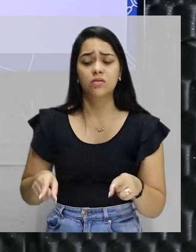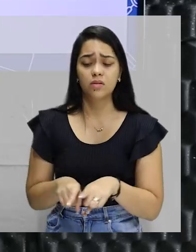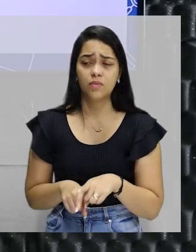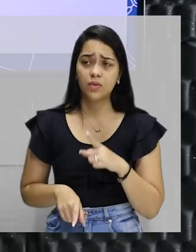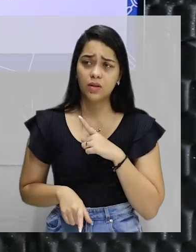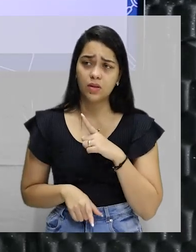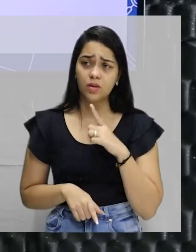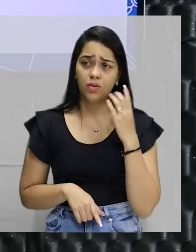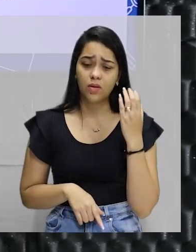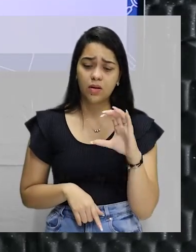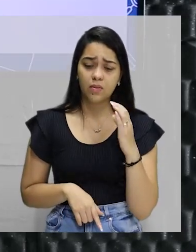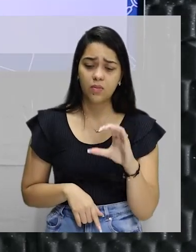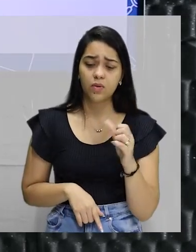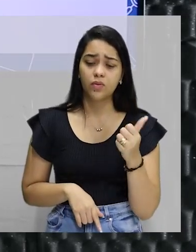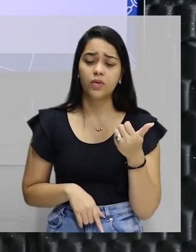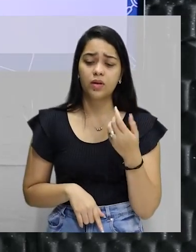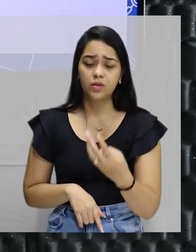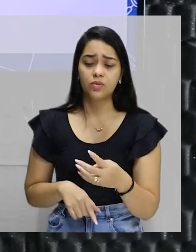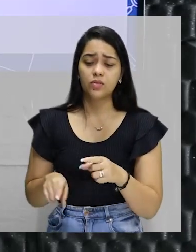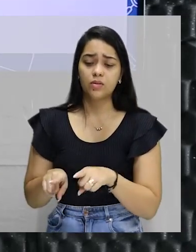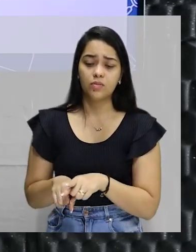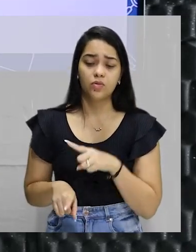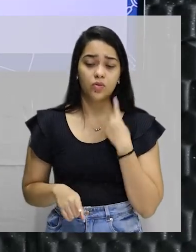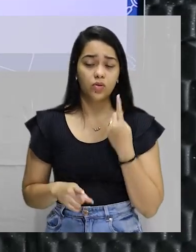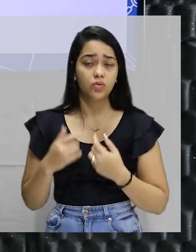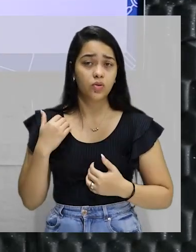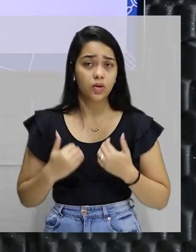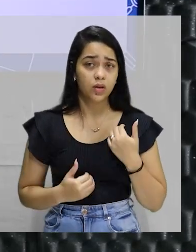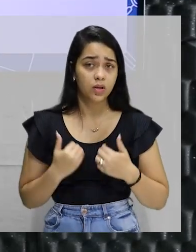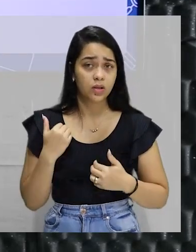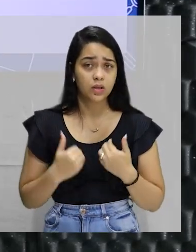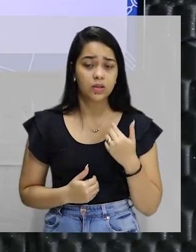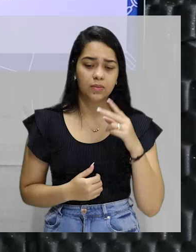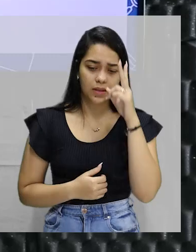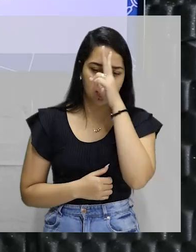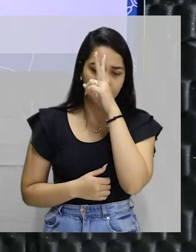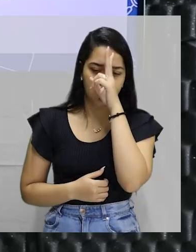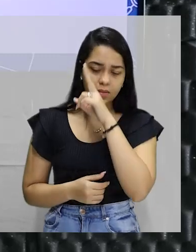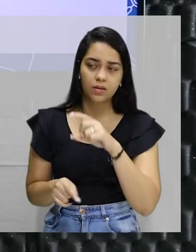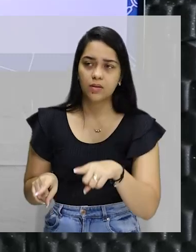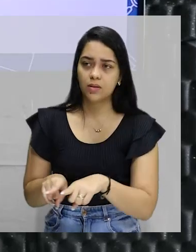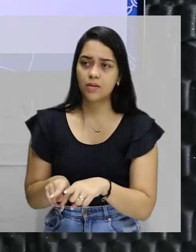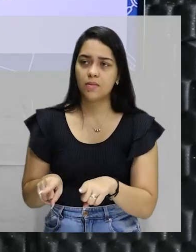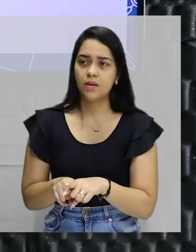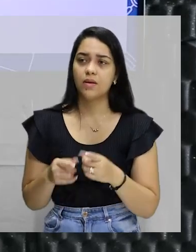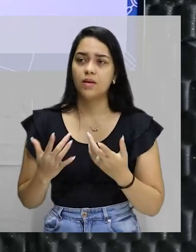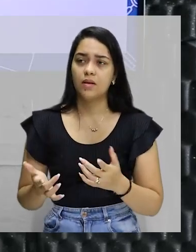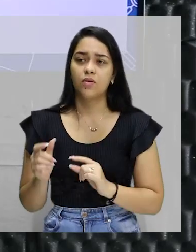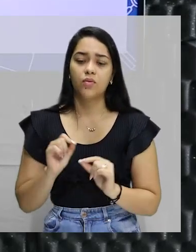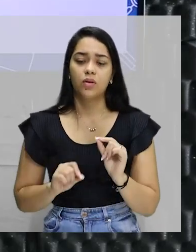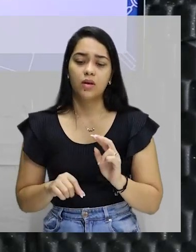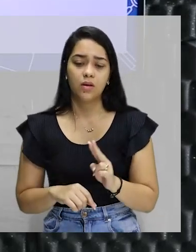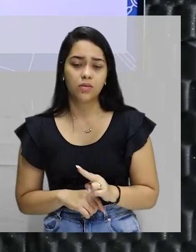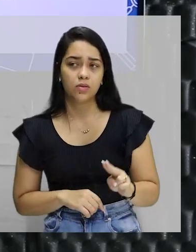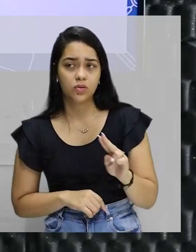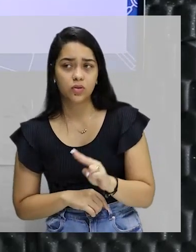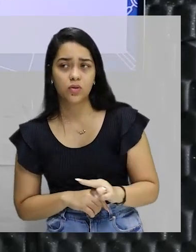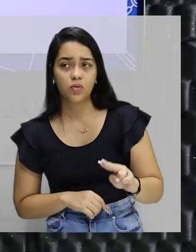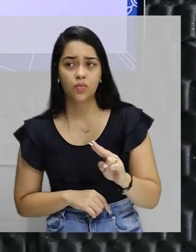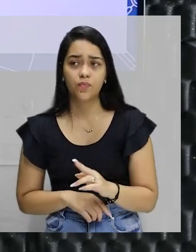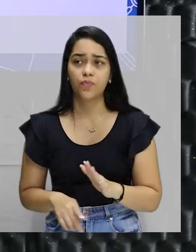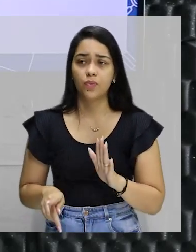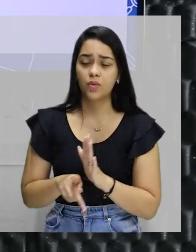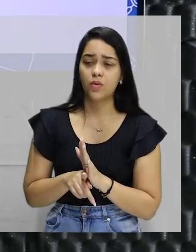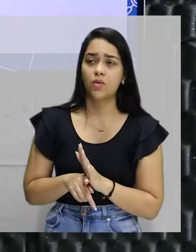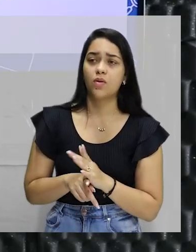temos o carbono 14 no nosso organismo. Lembrando que esse carbono 14 ele é utilizado na